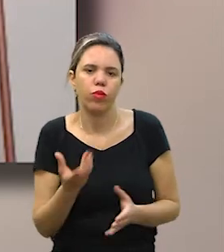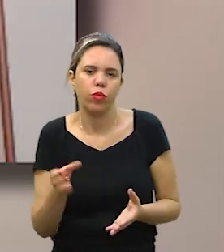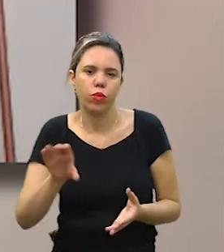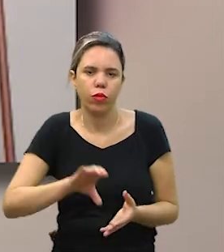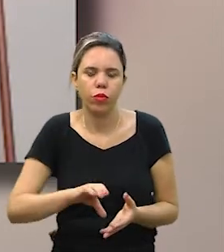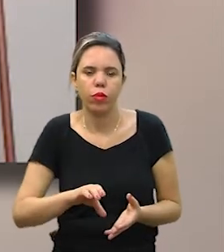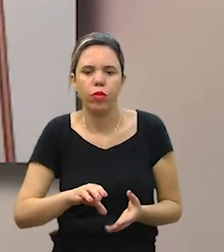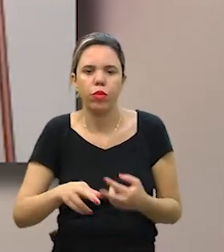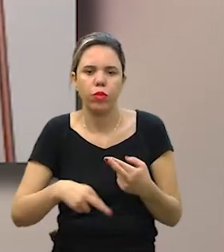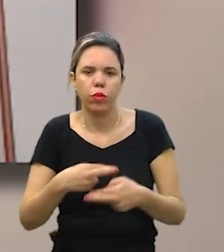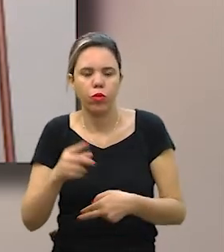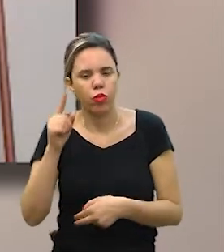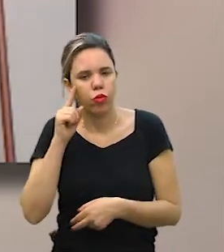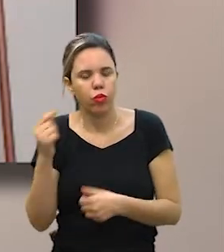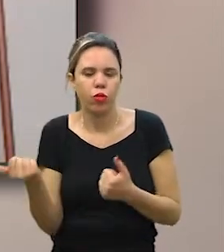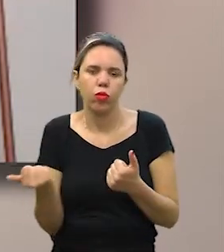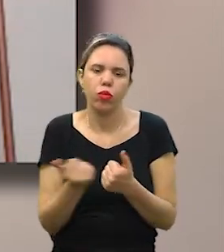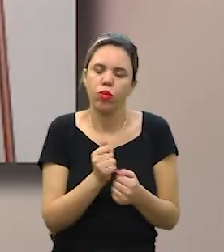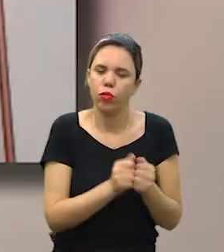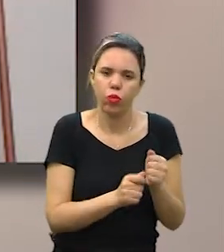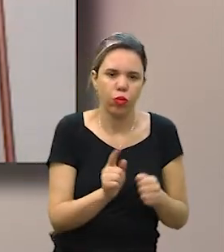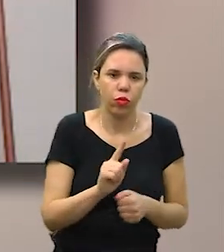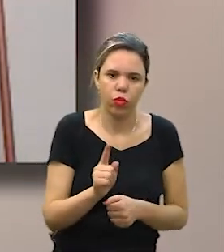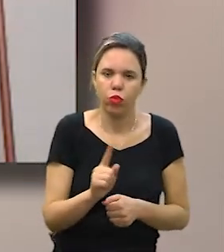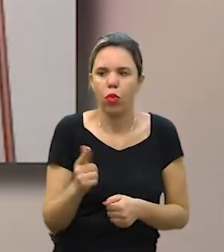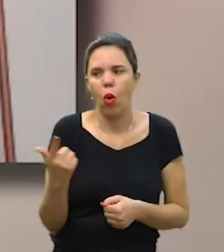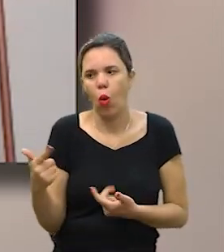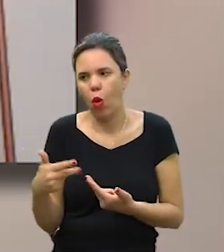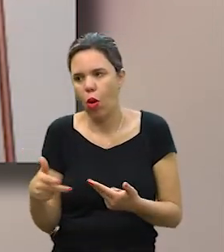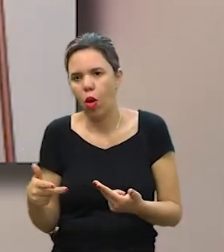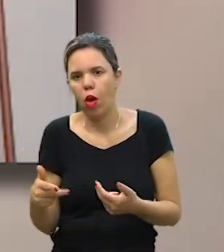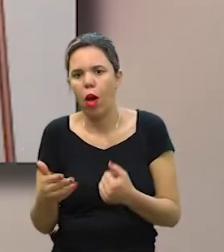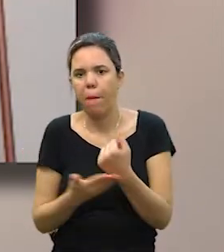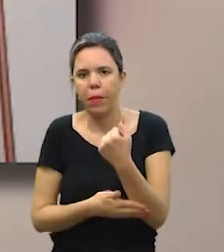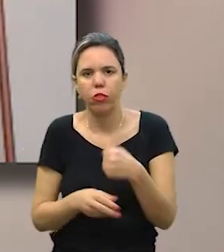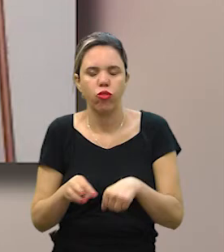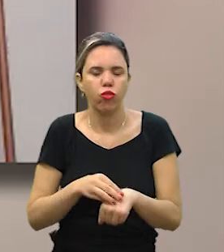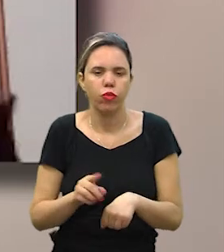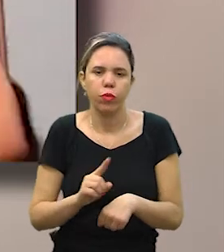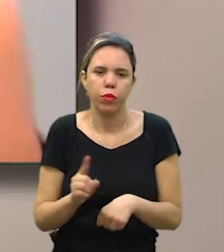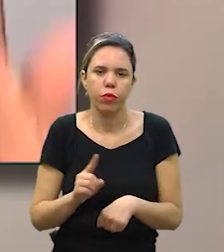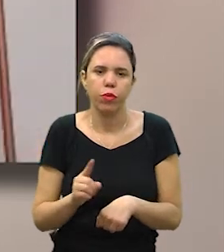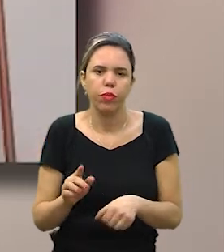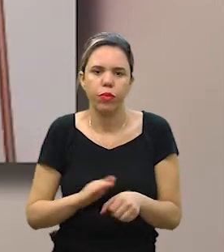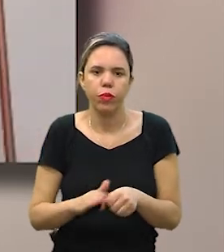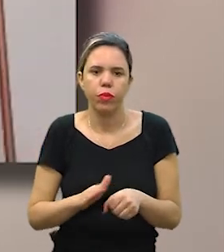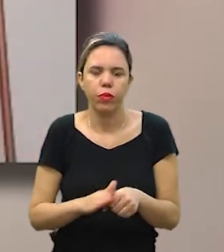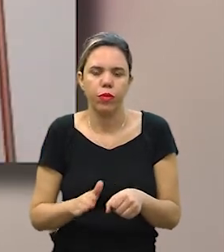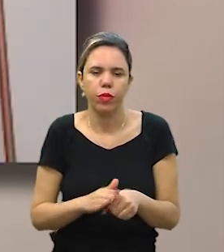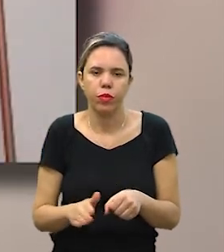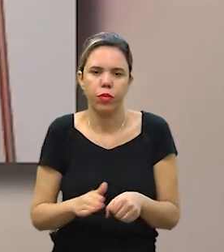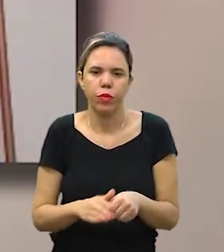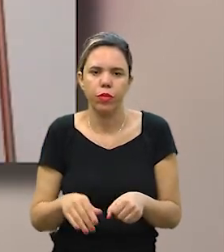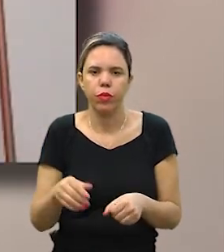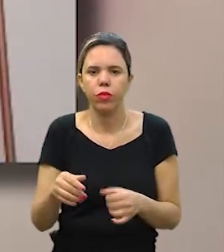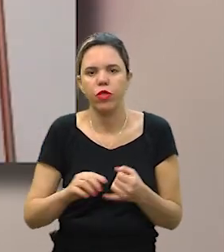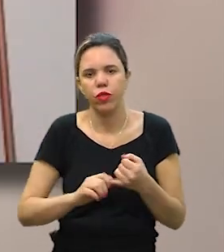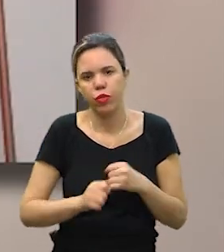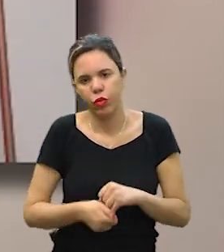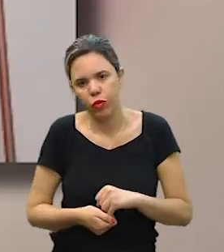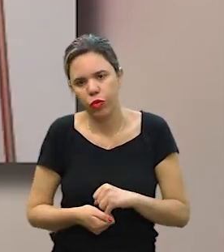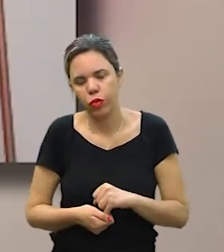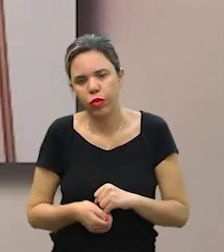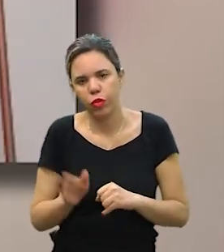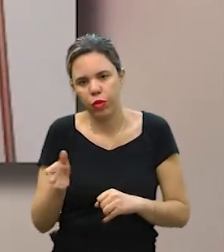Se você vai pôr um macarrão naquele dia, você não põe o arroz, você não põe a mandioca. As leguminosas é o